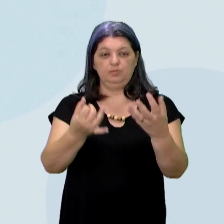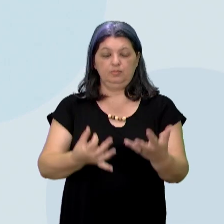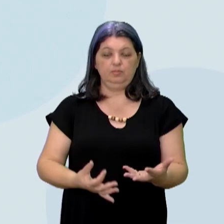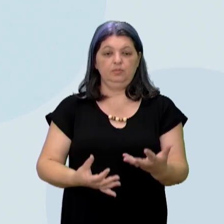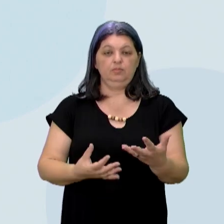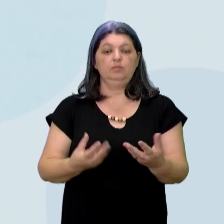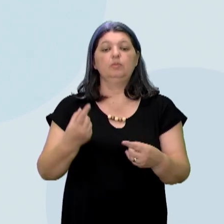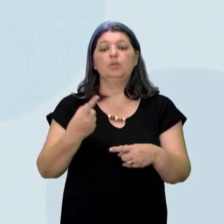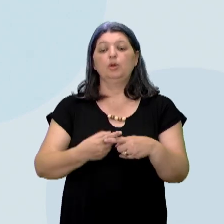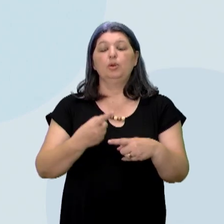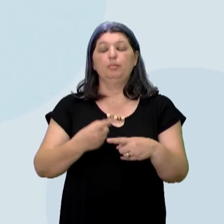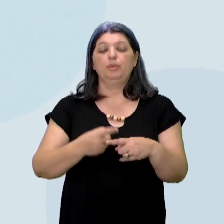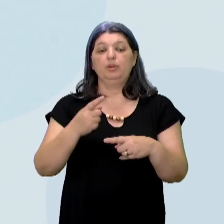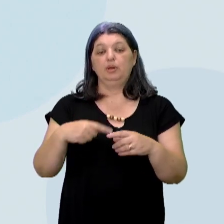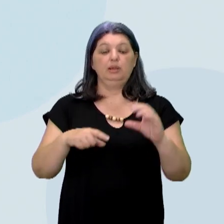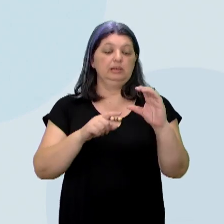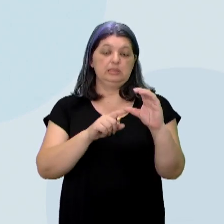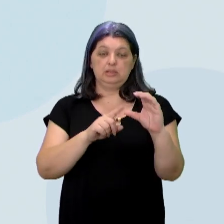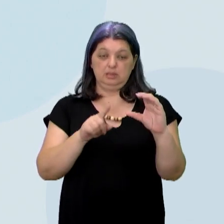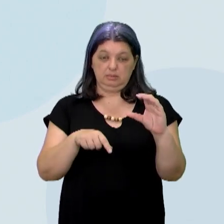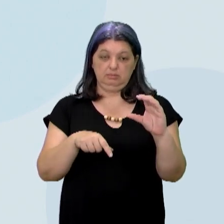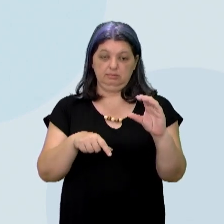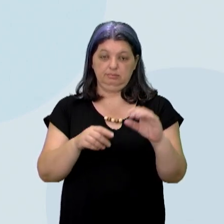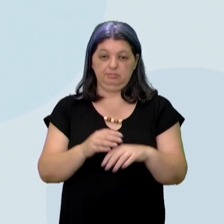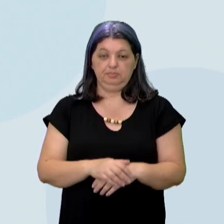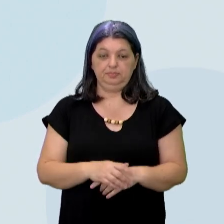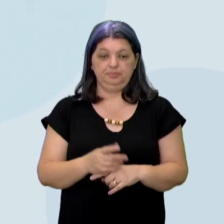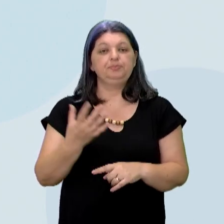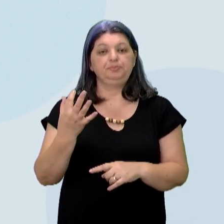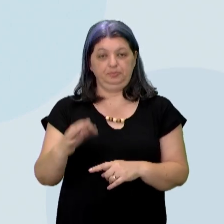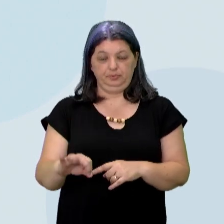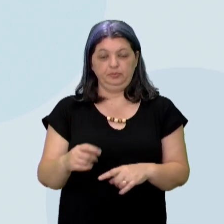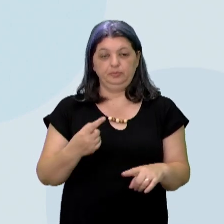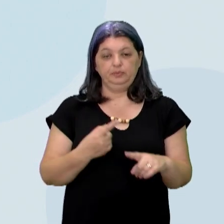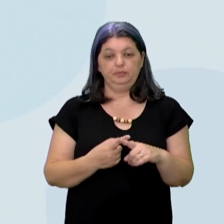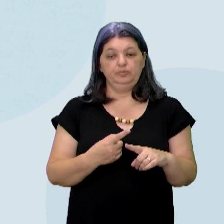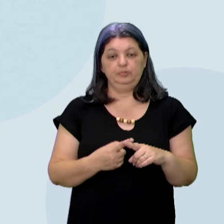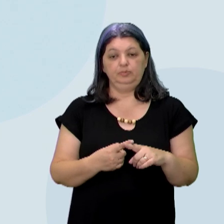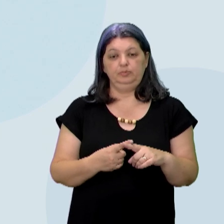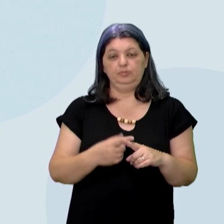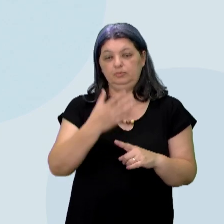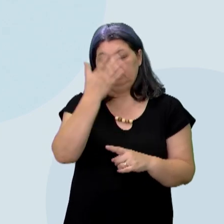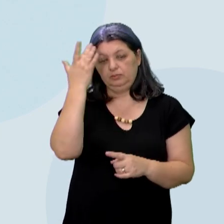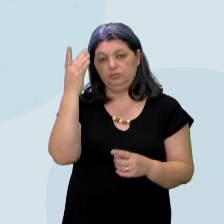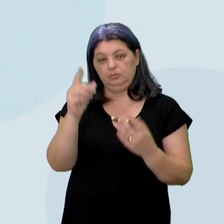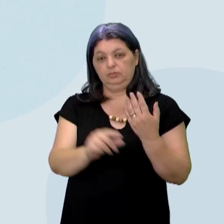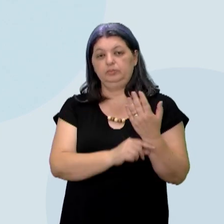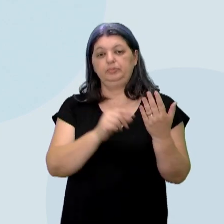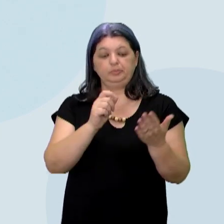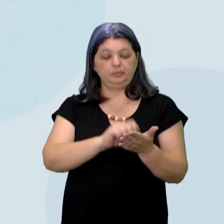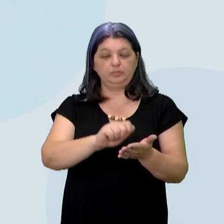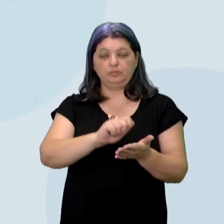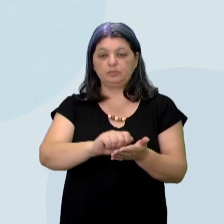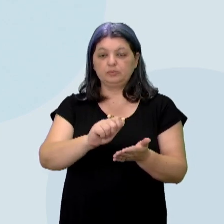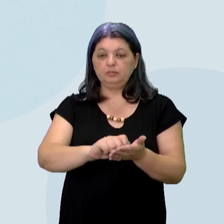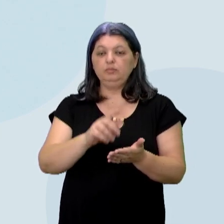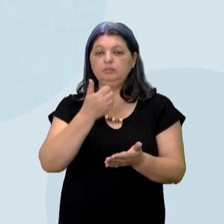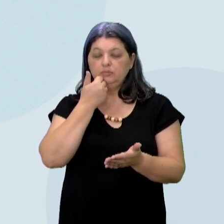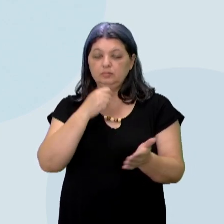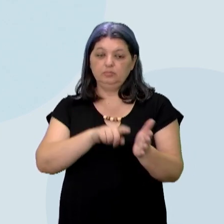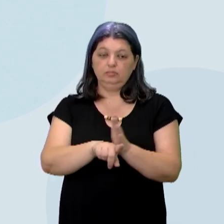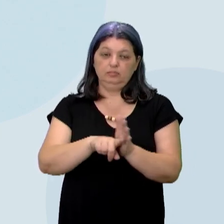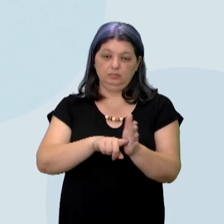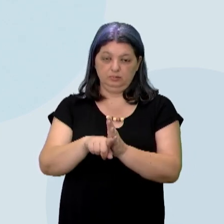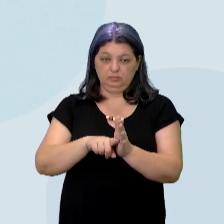a explicação por que foi a C. Vamos lá, alternativa C, correta, porque o autor descreve um artigo de divulgação científica pelo qual quer